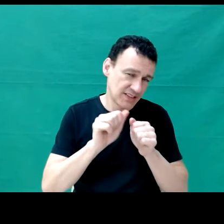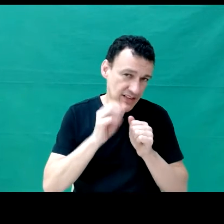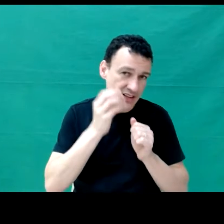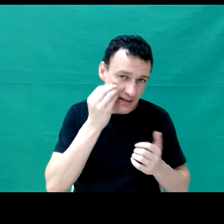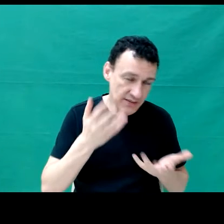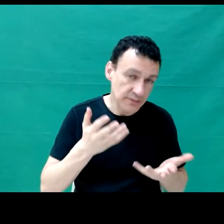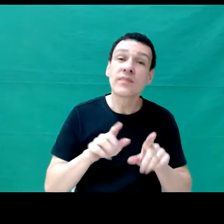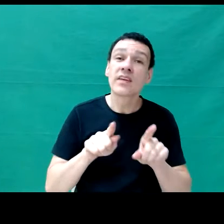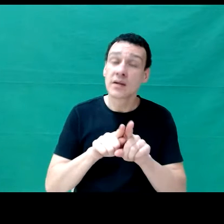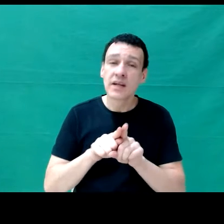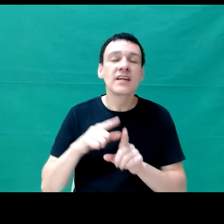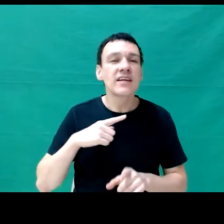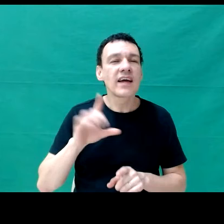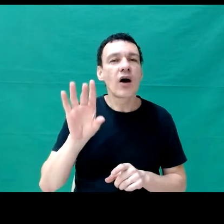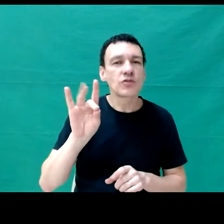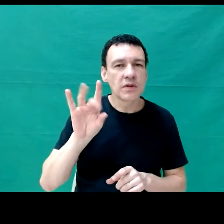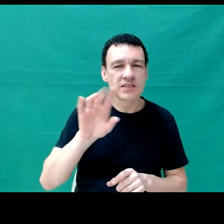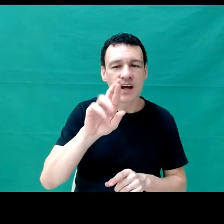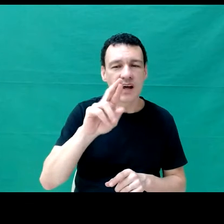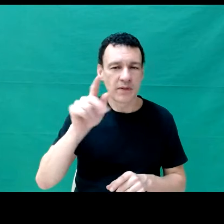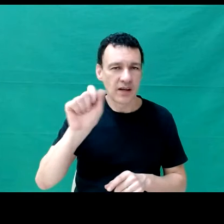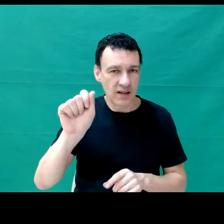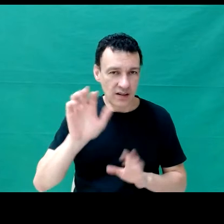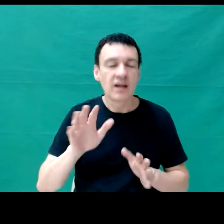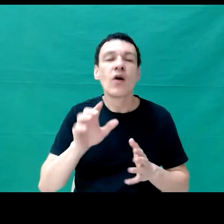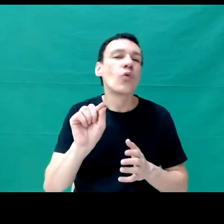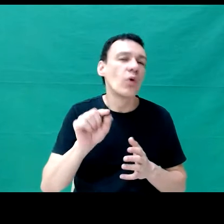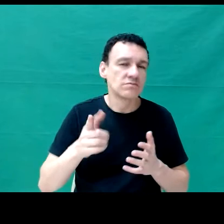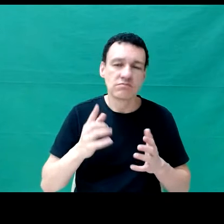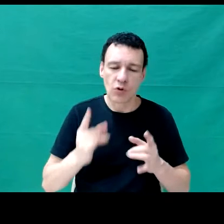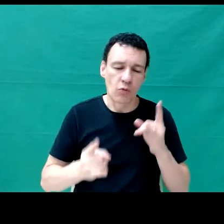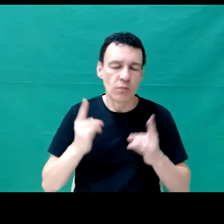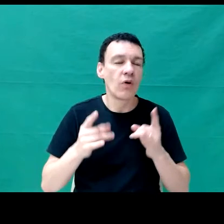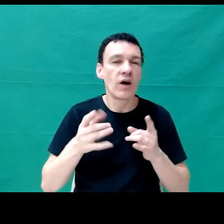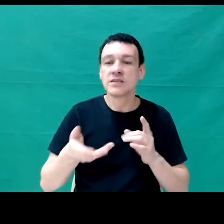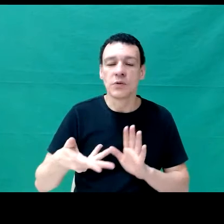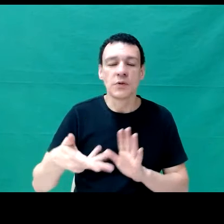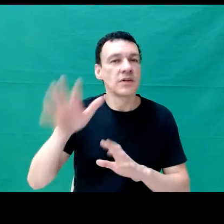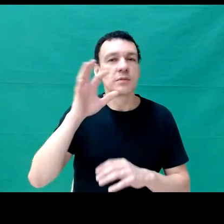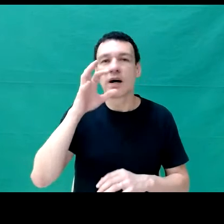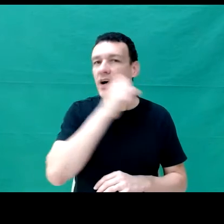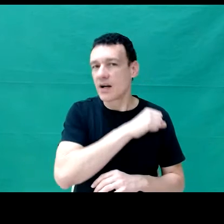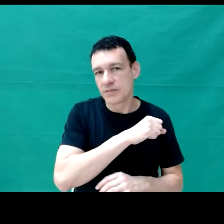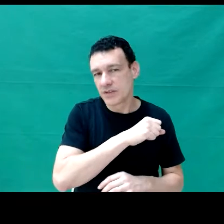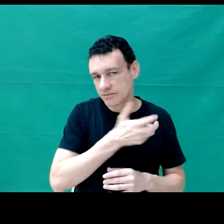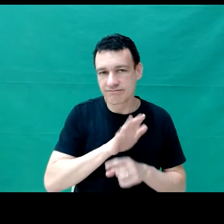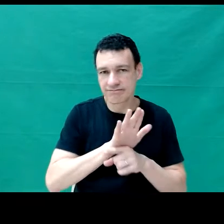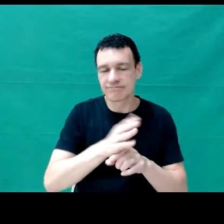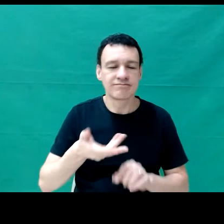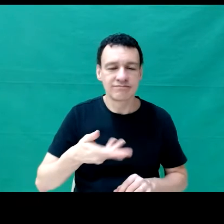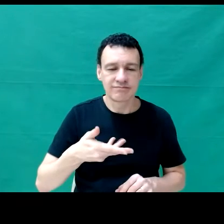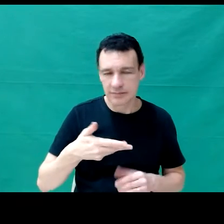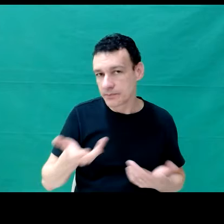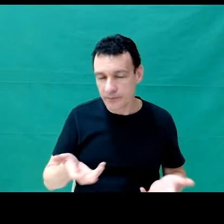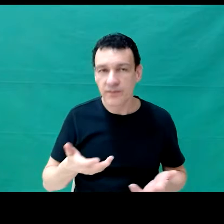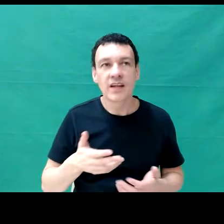RPA, né, que são robôs que agilizam processos, né, de automação. Ah, como assim, Giovanni? A gente tem